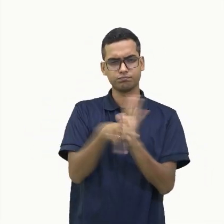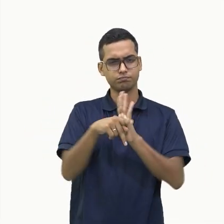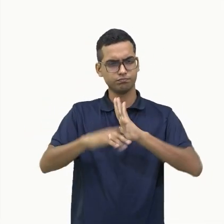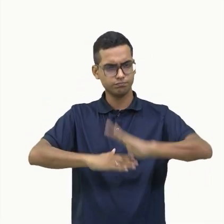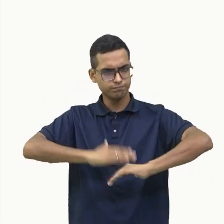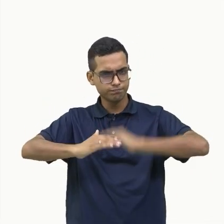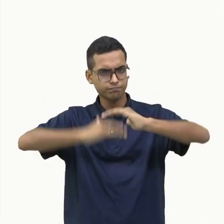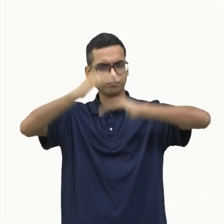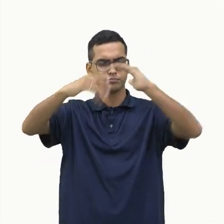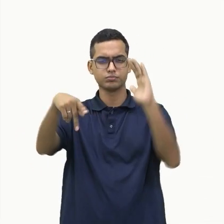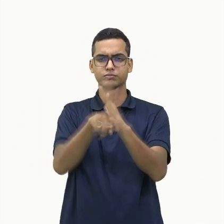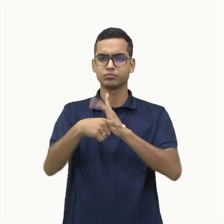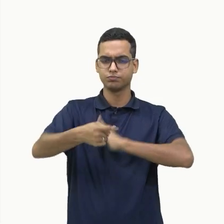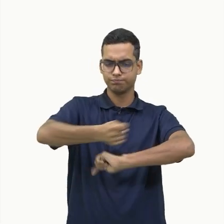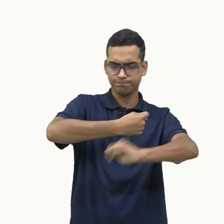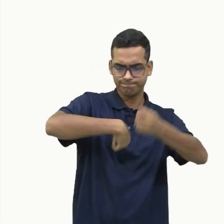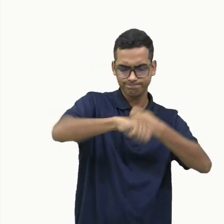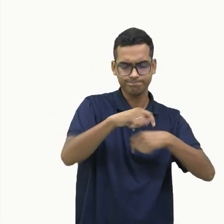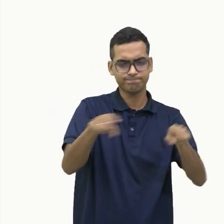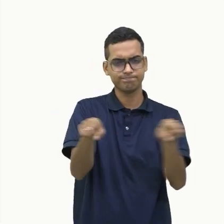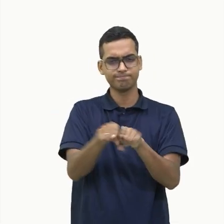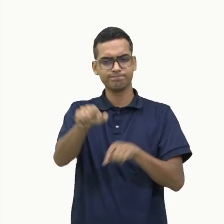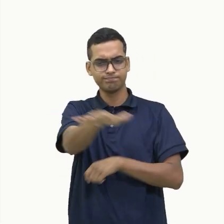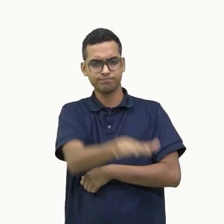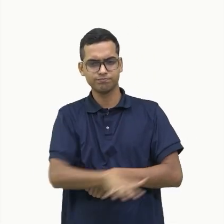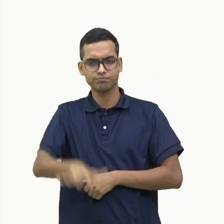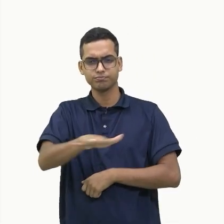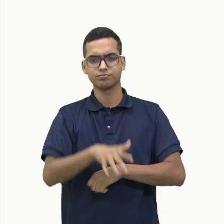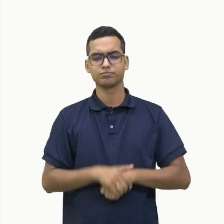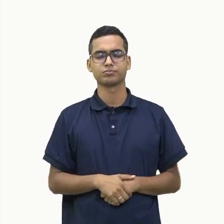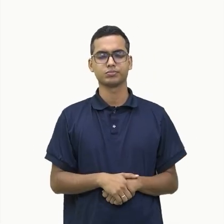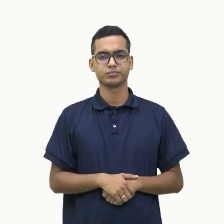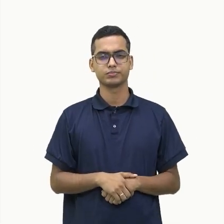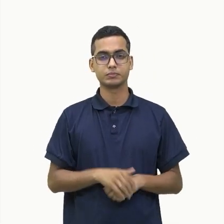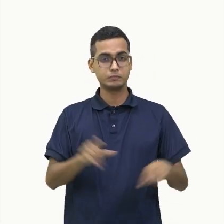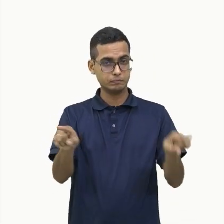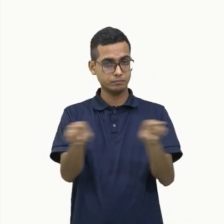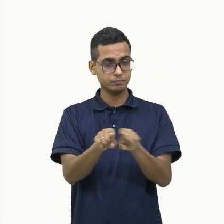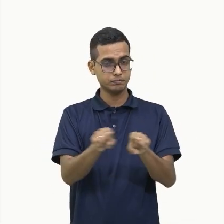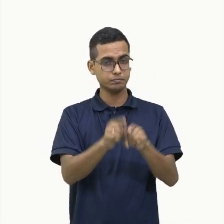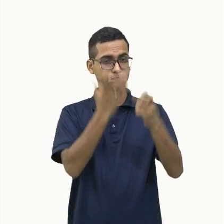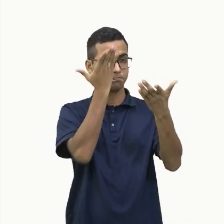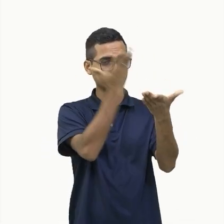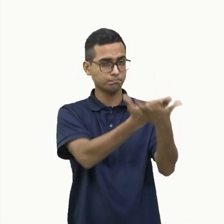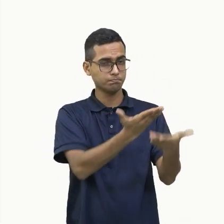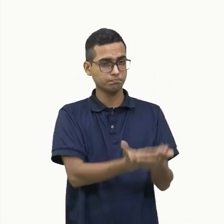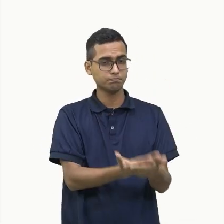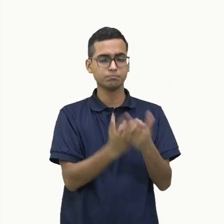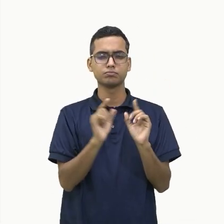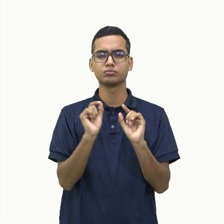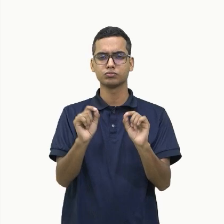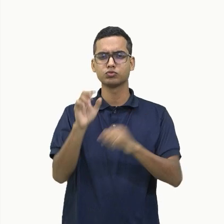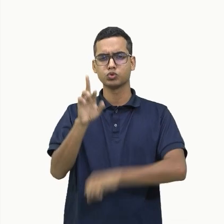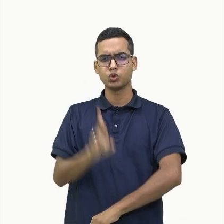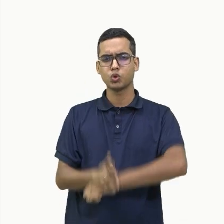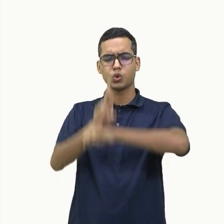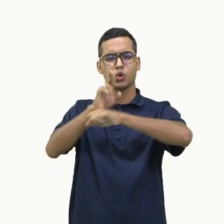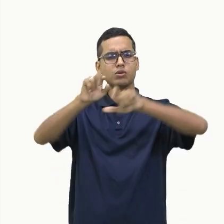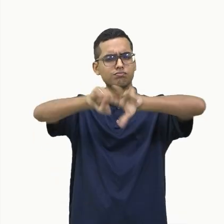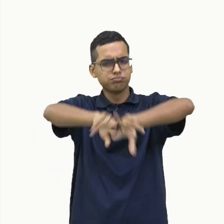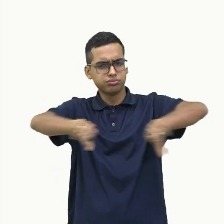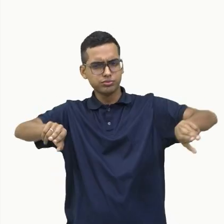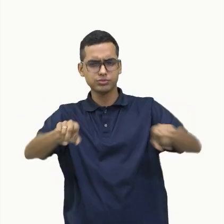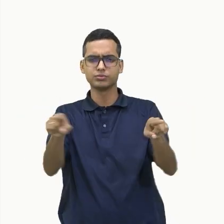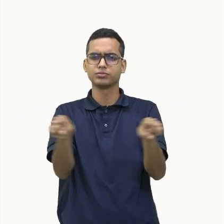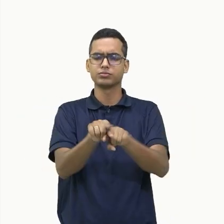desenvolvimento econômico dessa região. Porém, a gente também vai estudar aí, né, que esses recursos minerais que